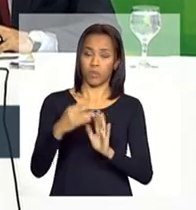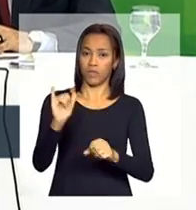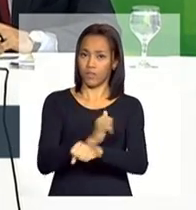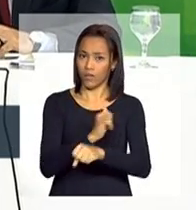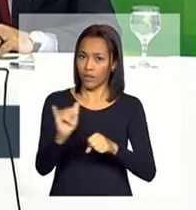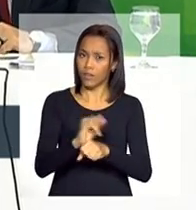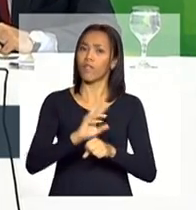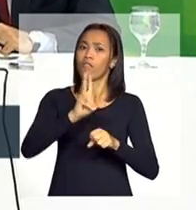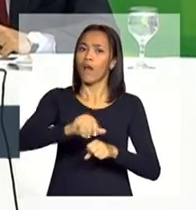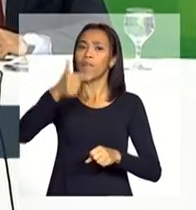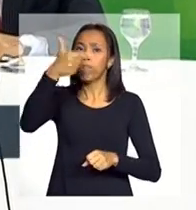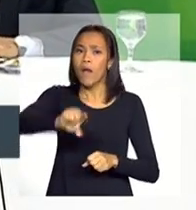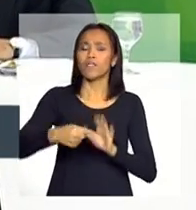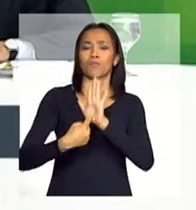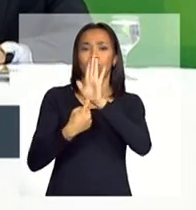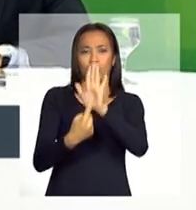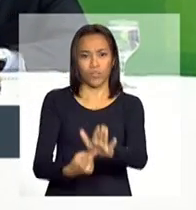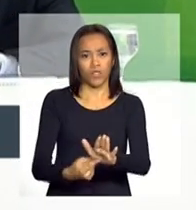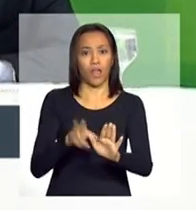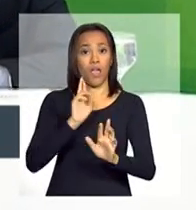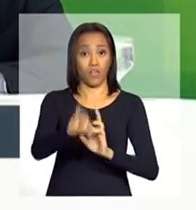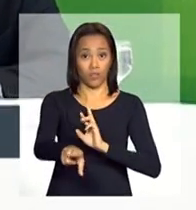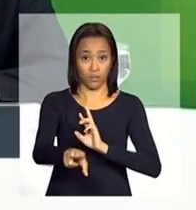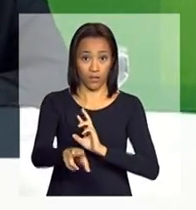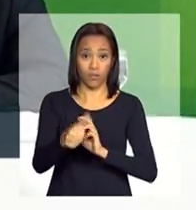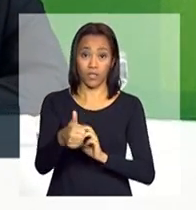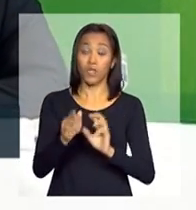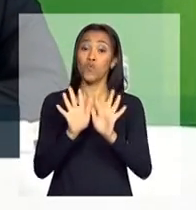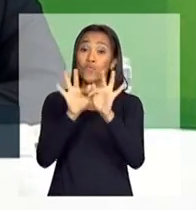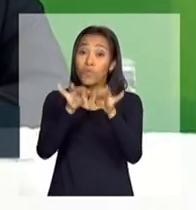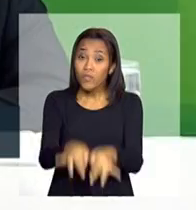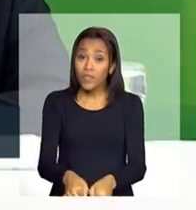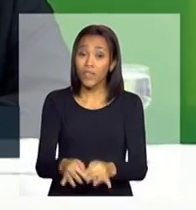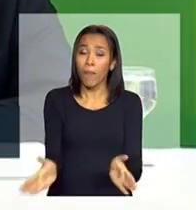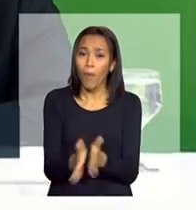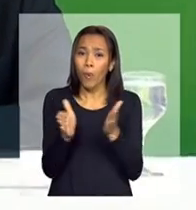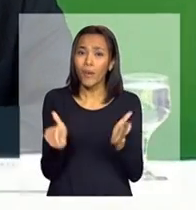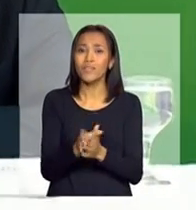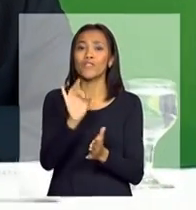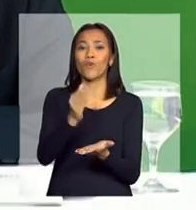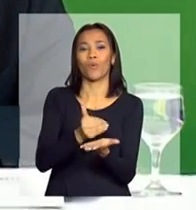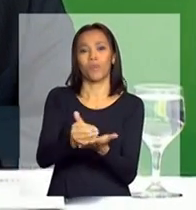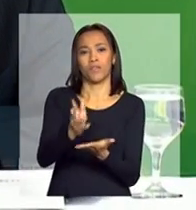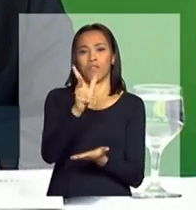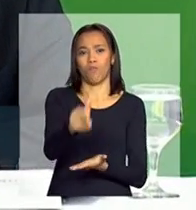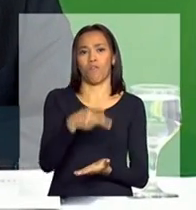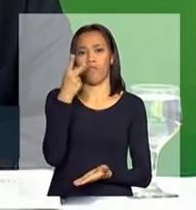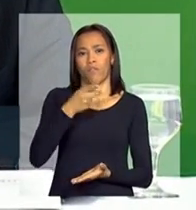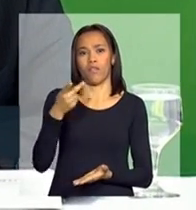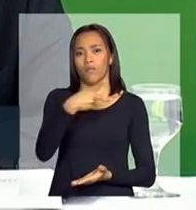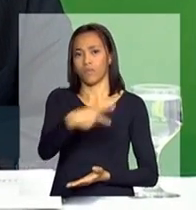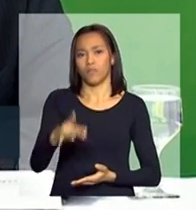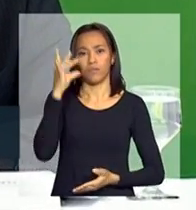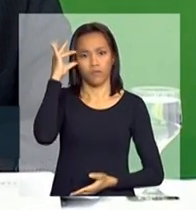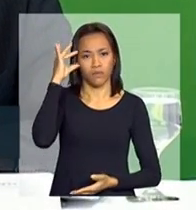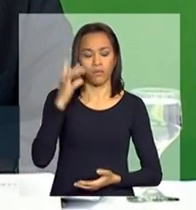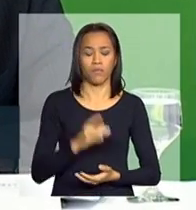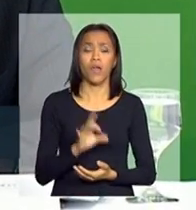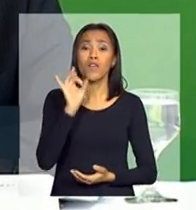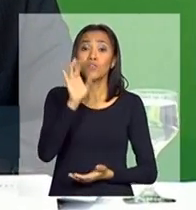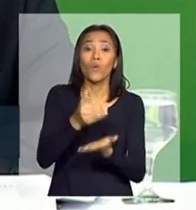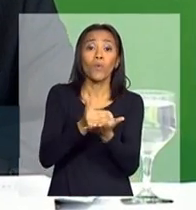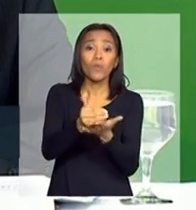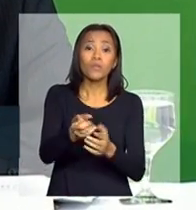mais promissores ainda no futuro próximo no entanto o fim da pobreza é só o começo Como diz a presidenta Dilma é só o